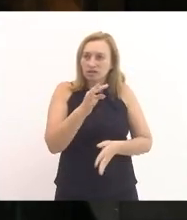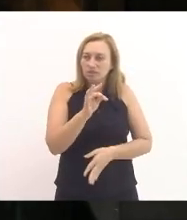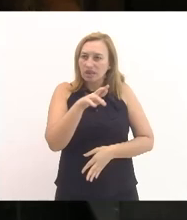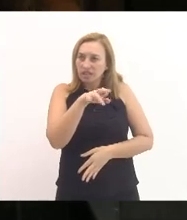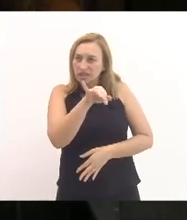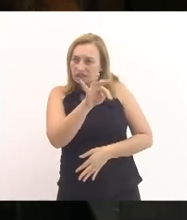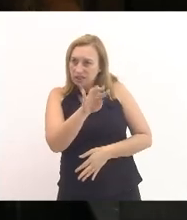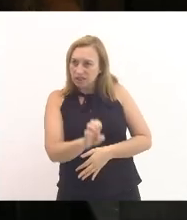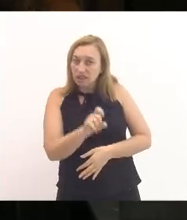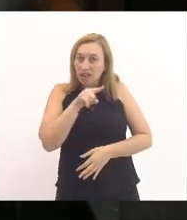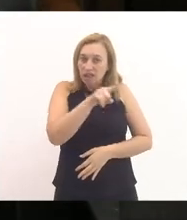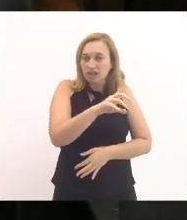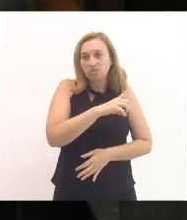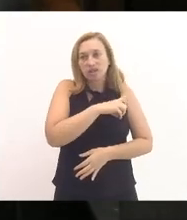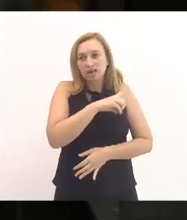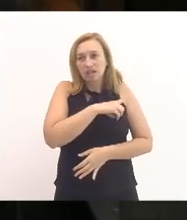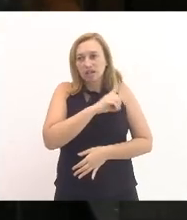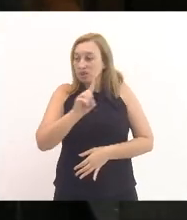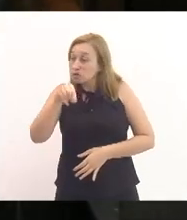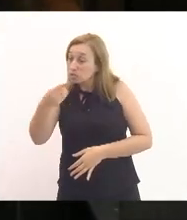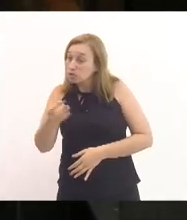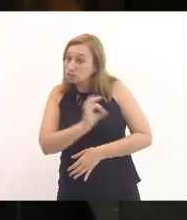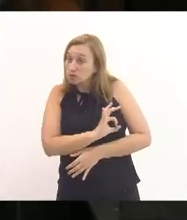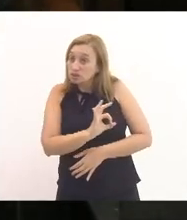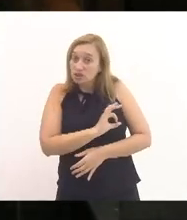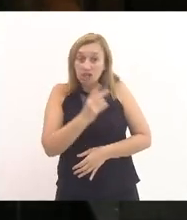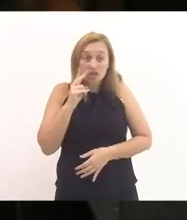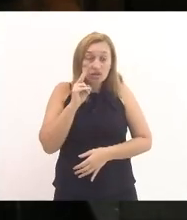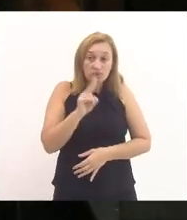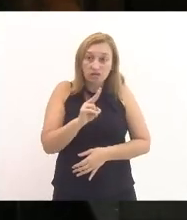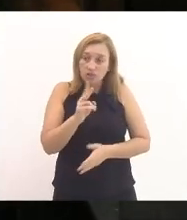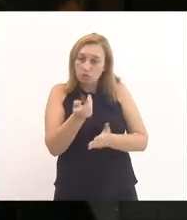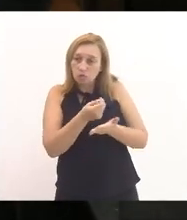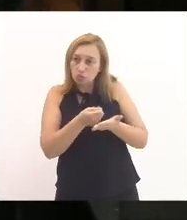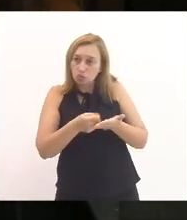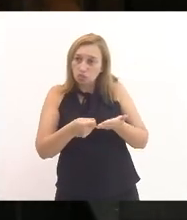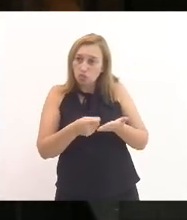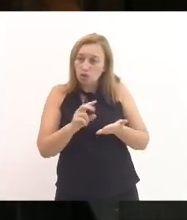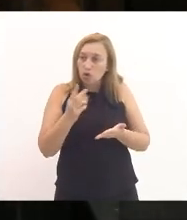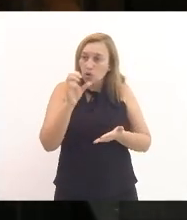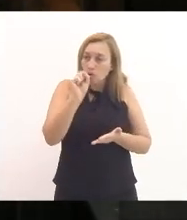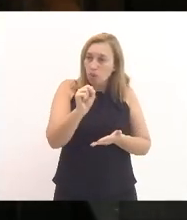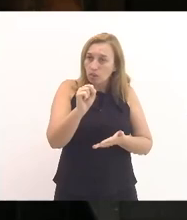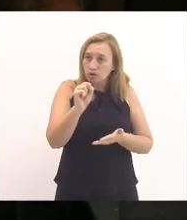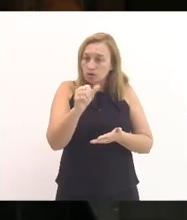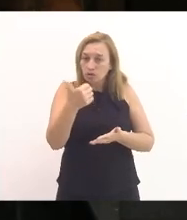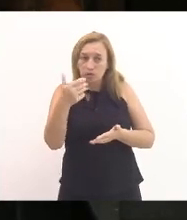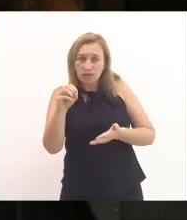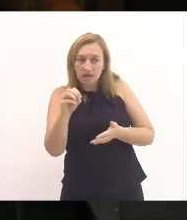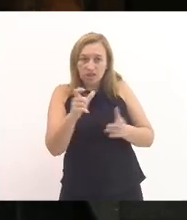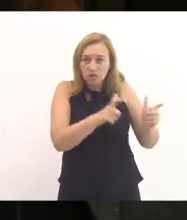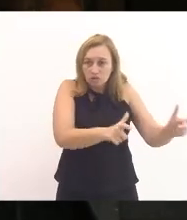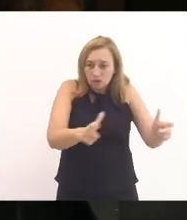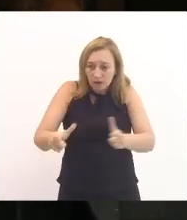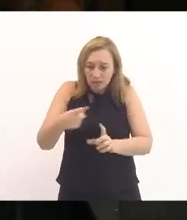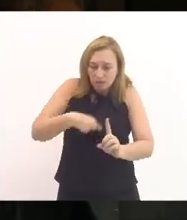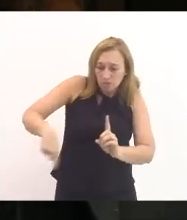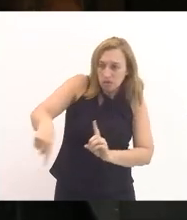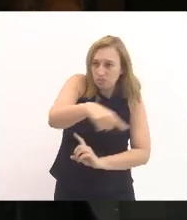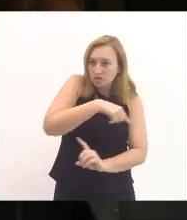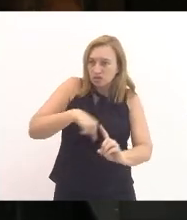e ali o delegado os a gente eles lavam os flagrantes uma de uma delegacia de oito ou dez delegacias ao seu entorno